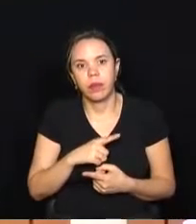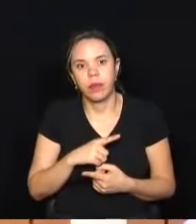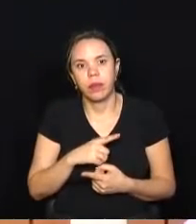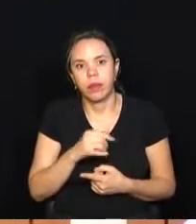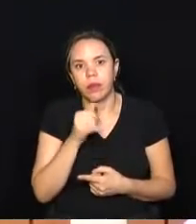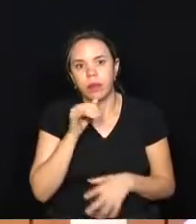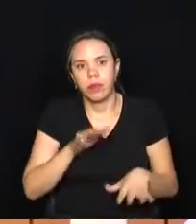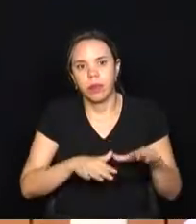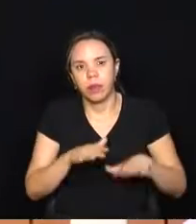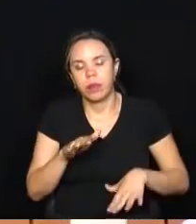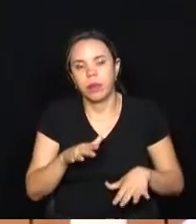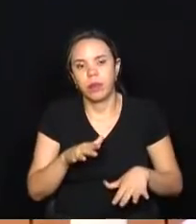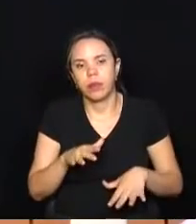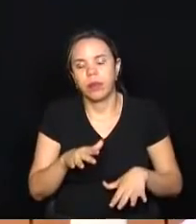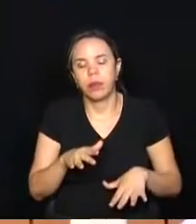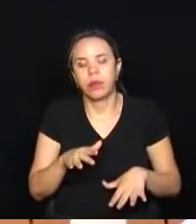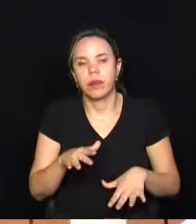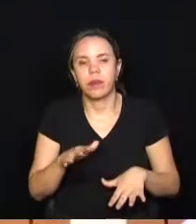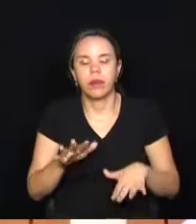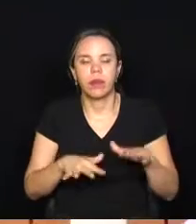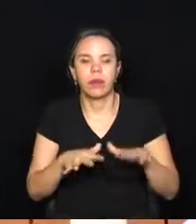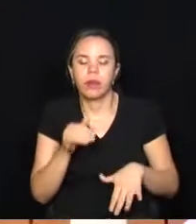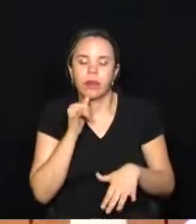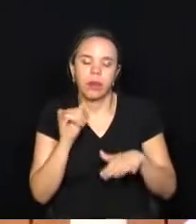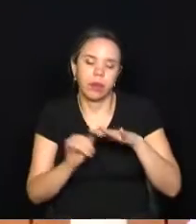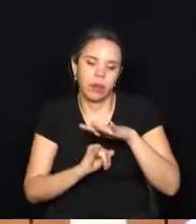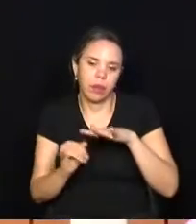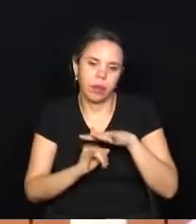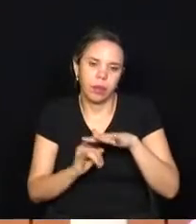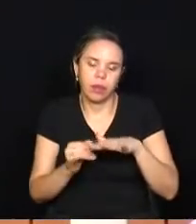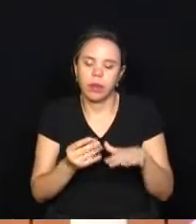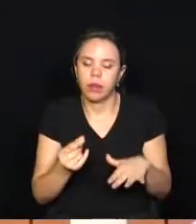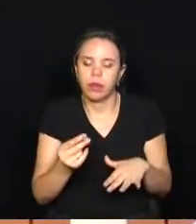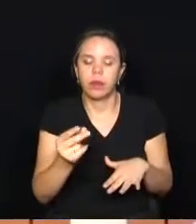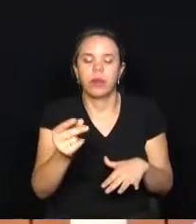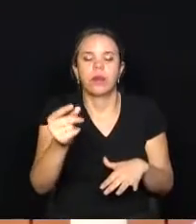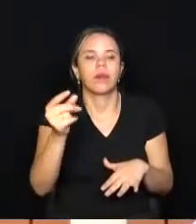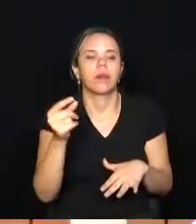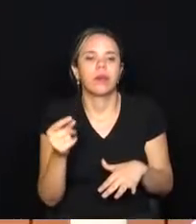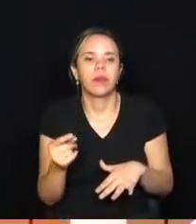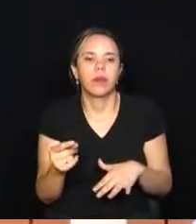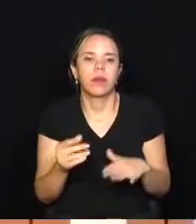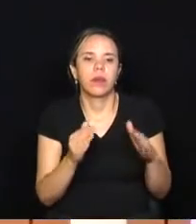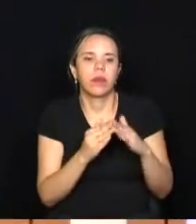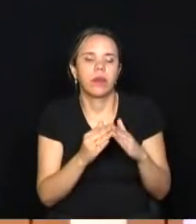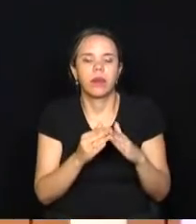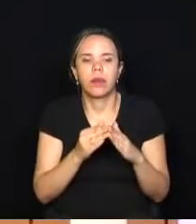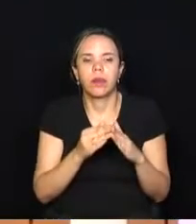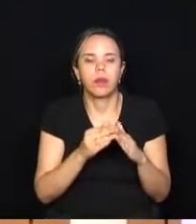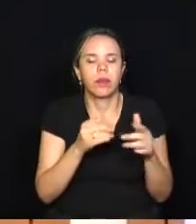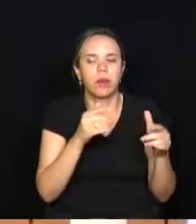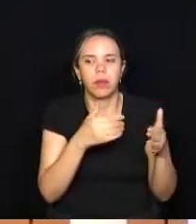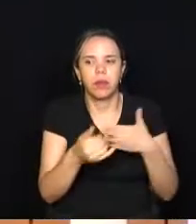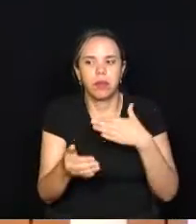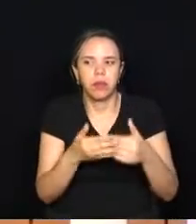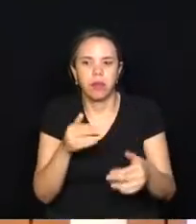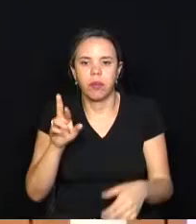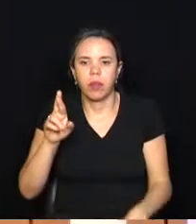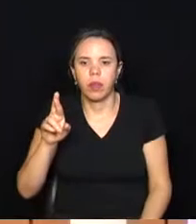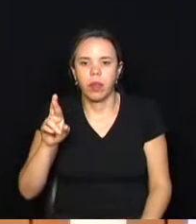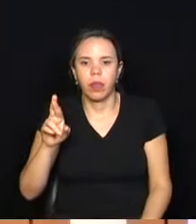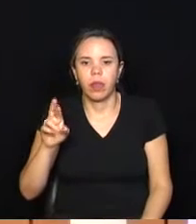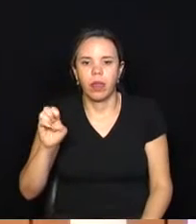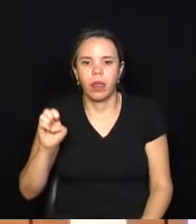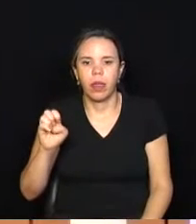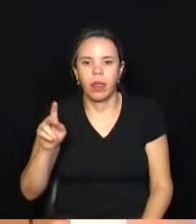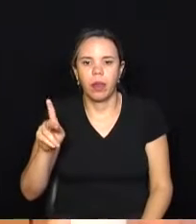comprometimento asilar e muito comprometimento até a instituição de longa permanência, de residência, de república, enfim, de qualquer coisa ligada à